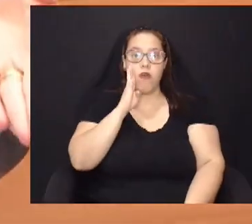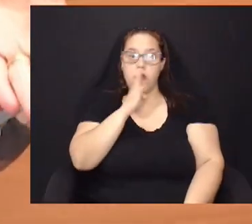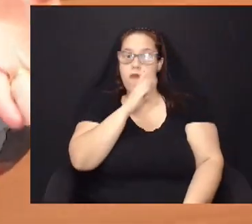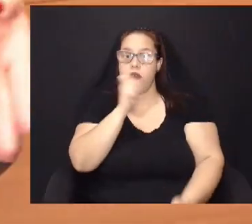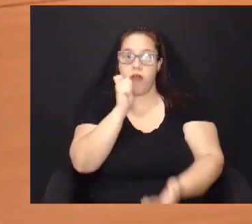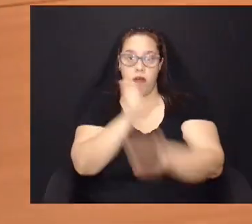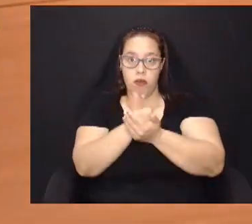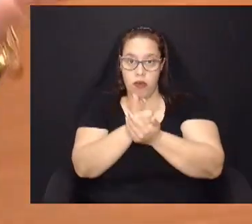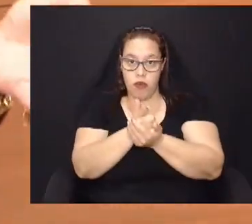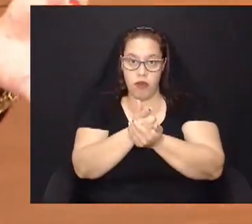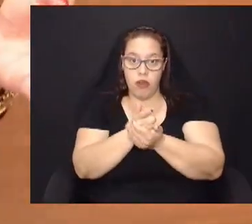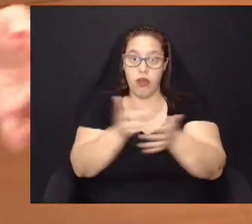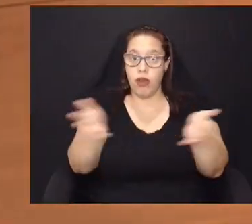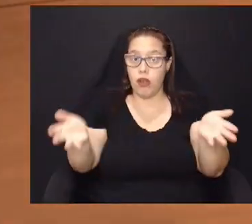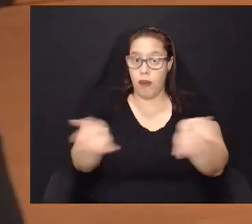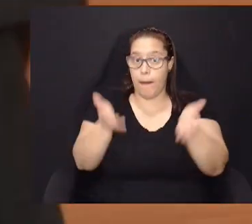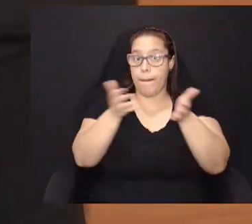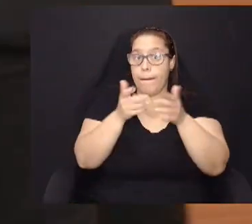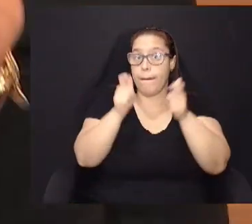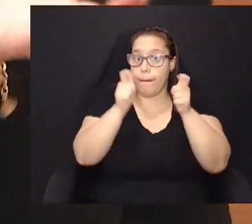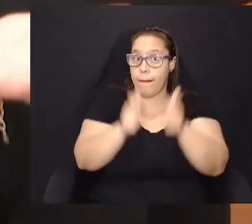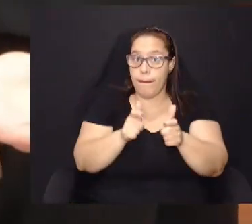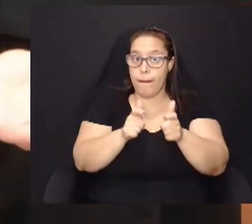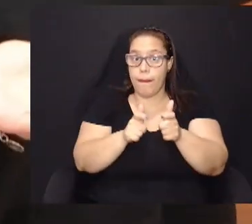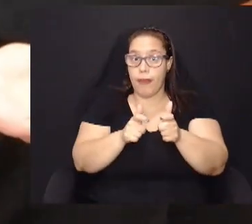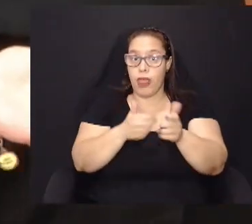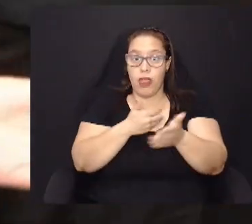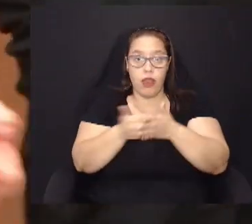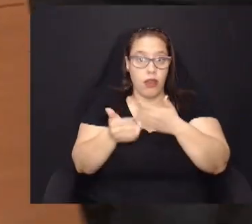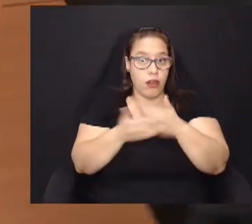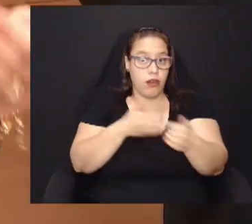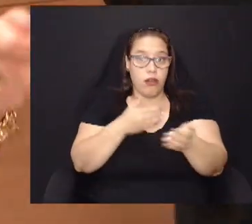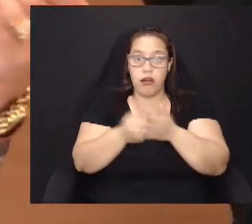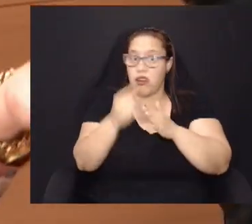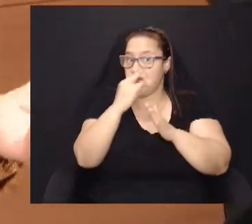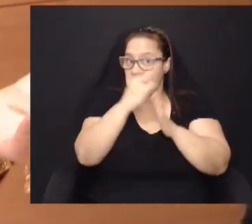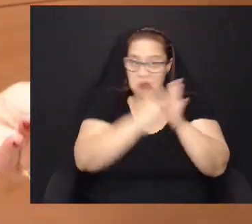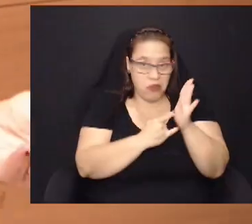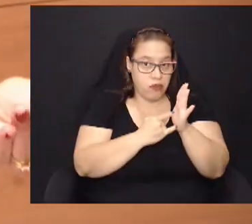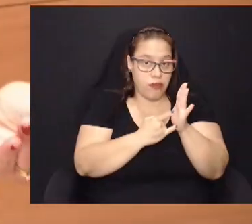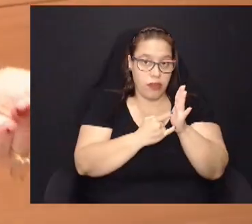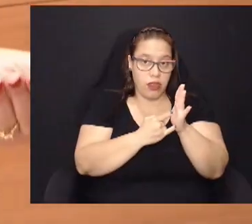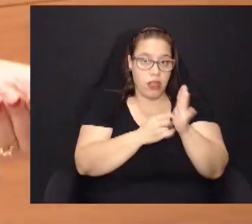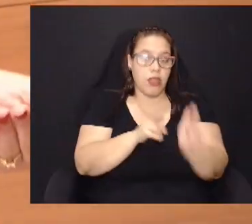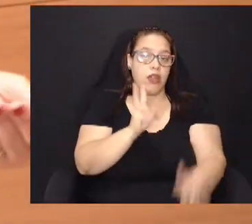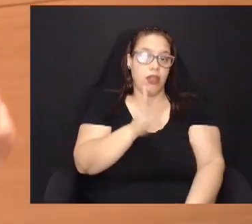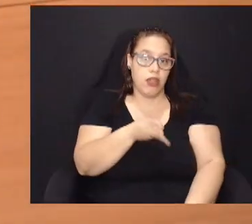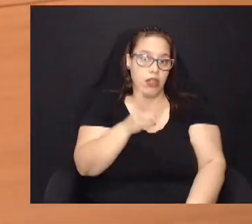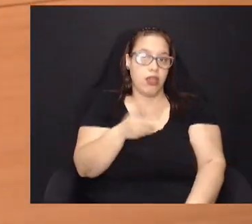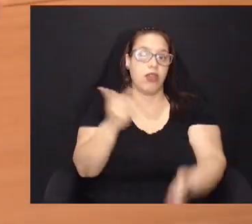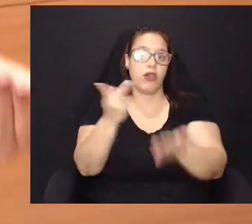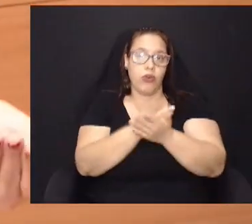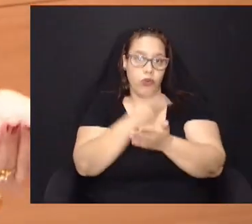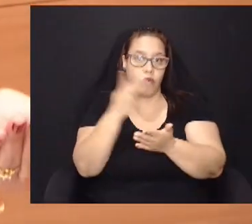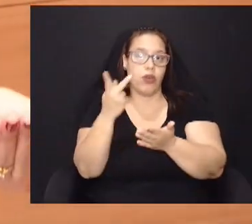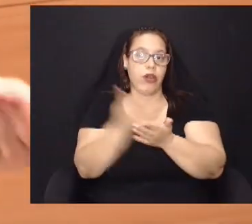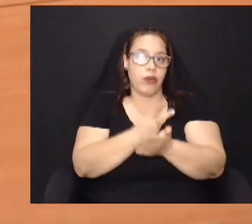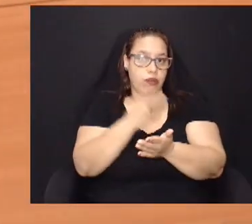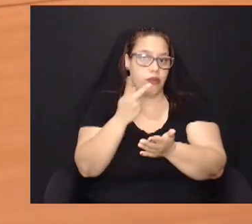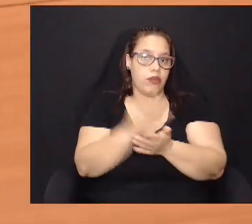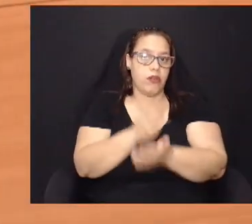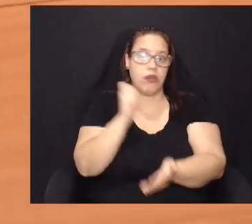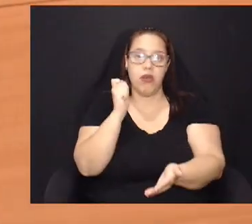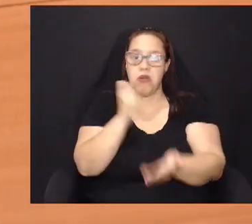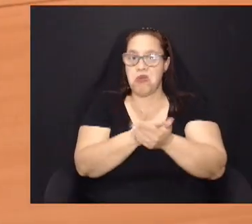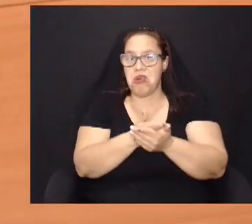acaba incentivando aquele estabelecimento que não tem nenhum documento, sempre permanecer na ilegalidade, porque eu não vou pagar multa,